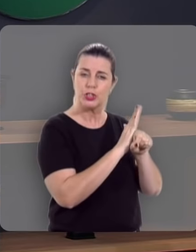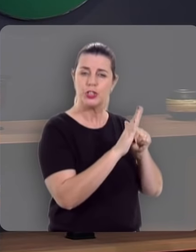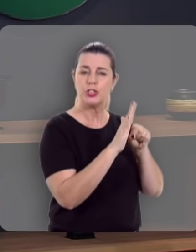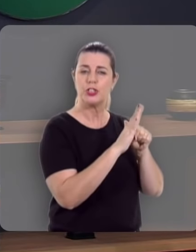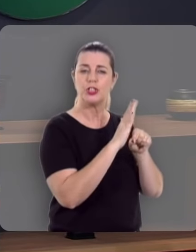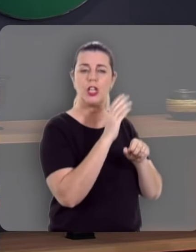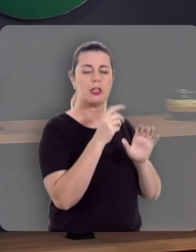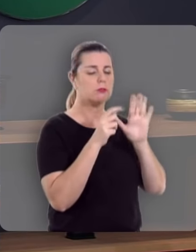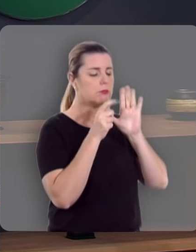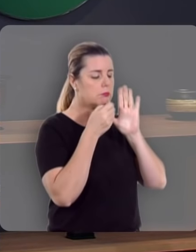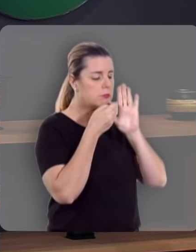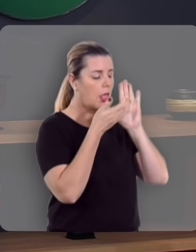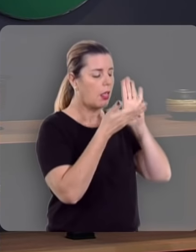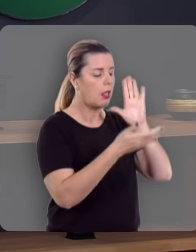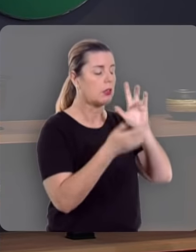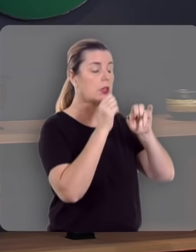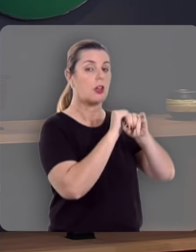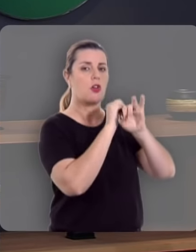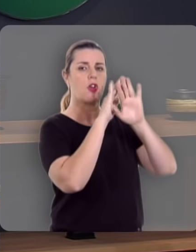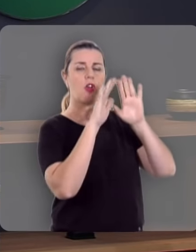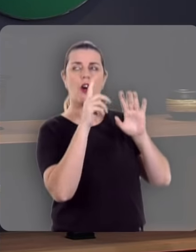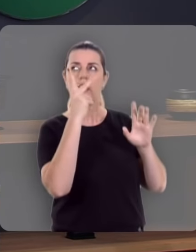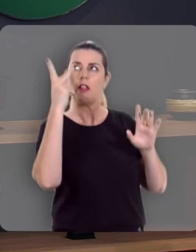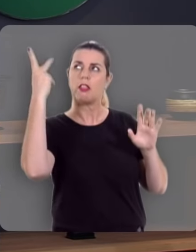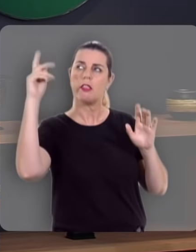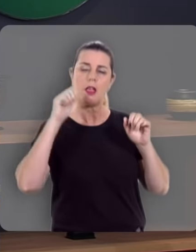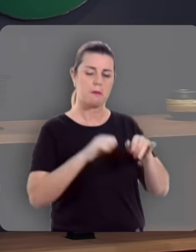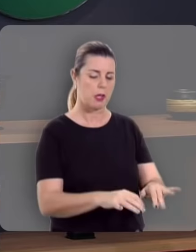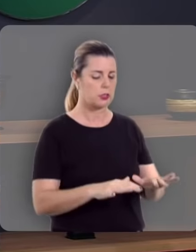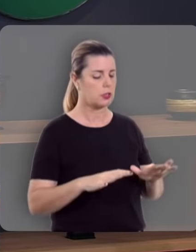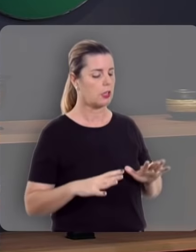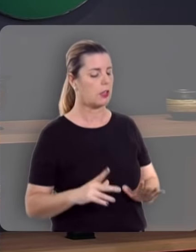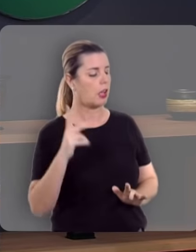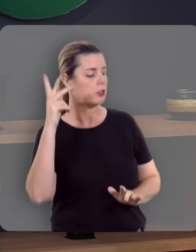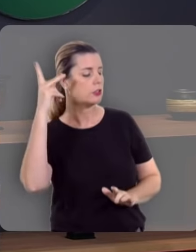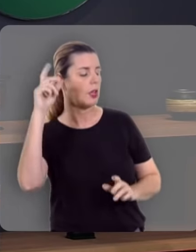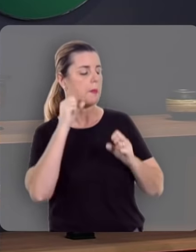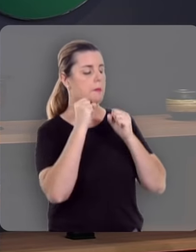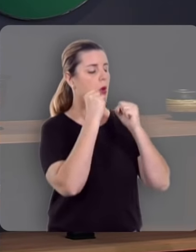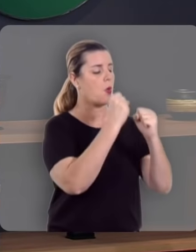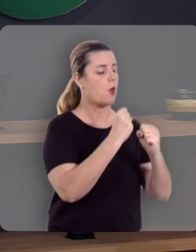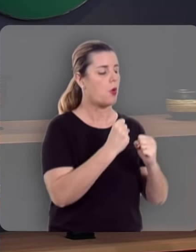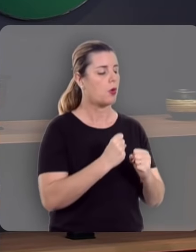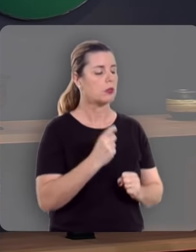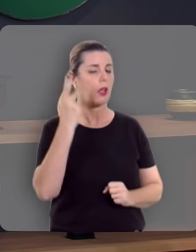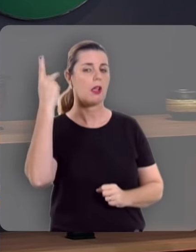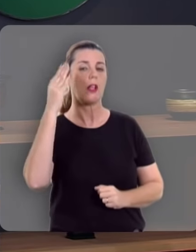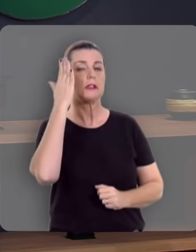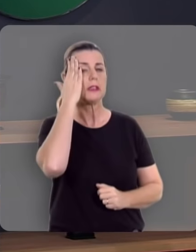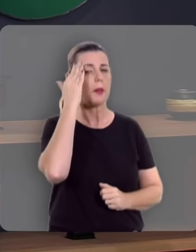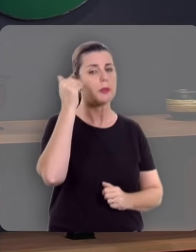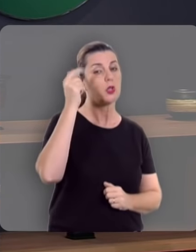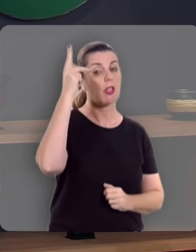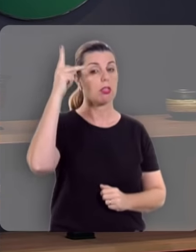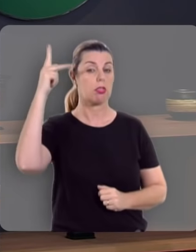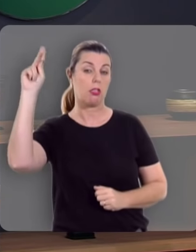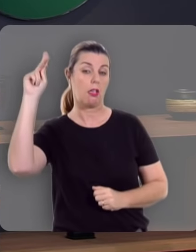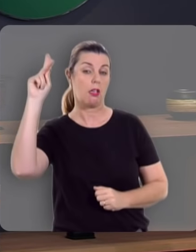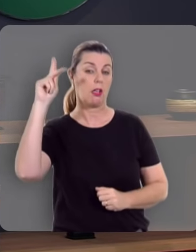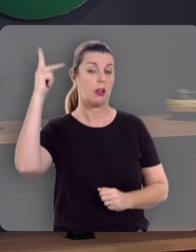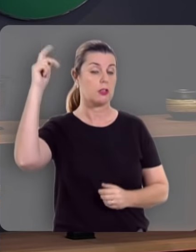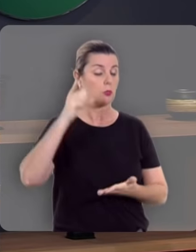Deus abre as comportas dos céus e despeja sobre ele, em torrentes